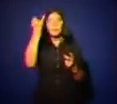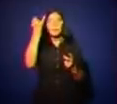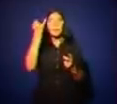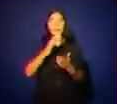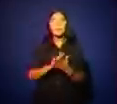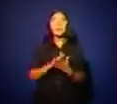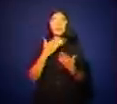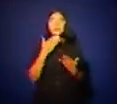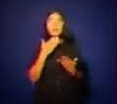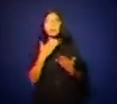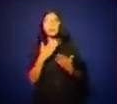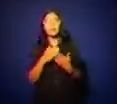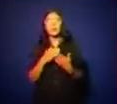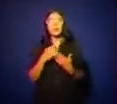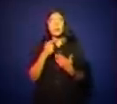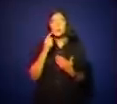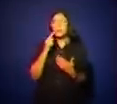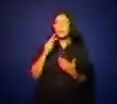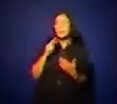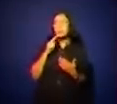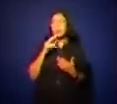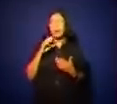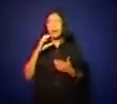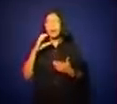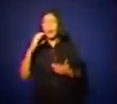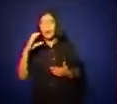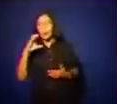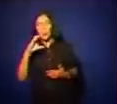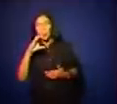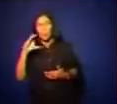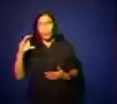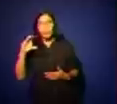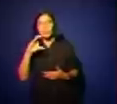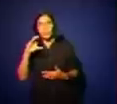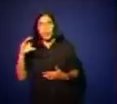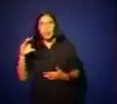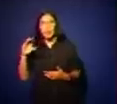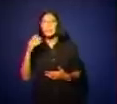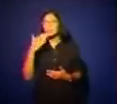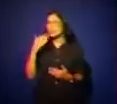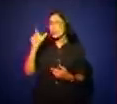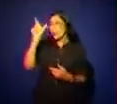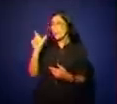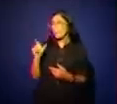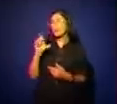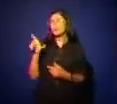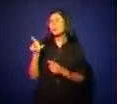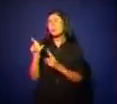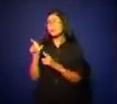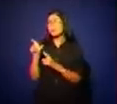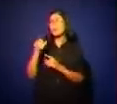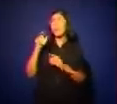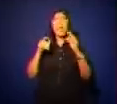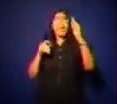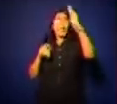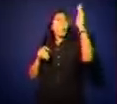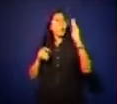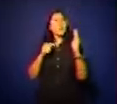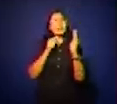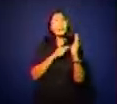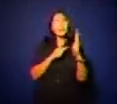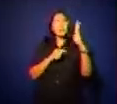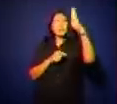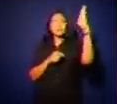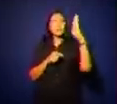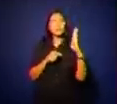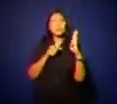coisa que eu vejo muito é não rentista rentista isso rentista aquilo eu falo bom o Brasil ele teve uma evolução muito grande no mercado de